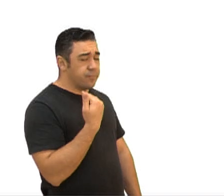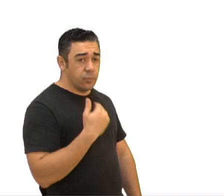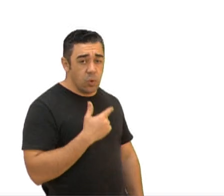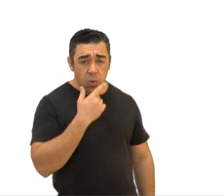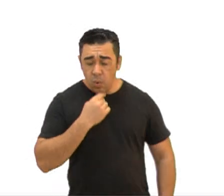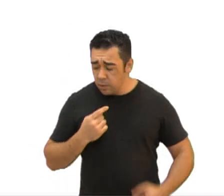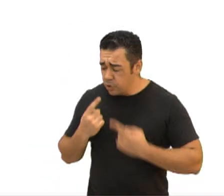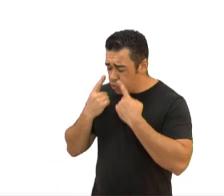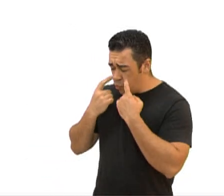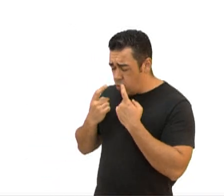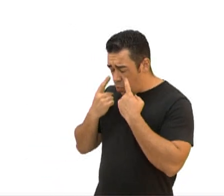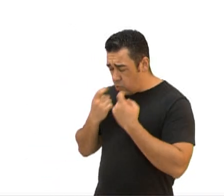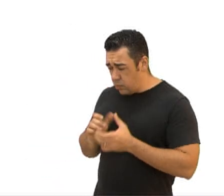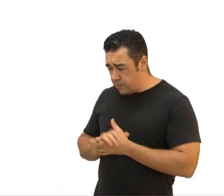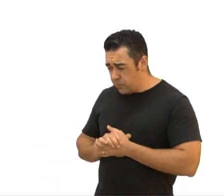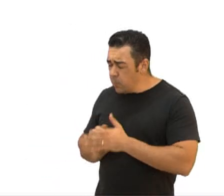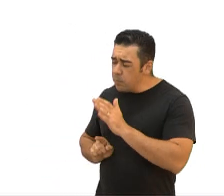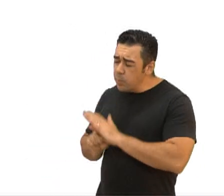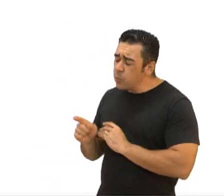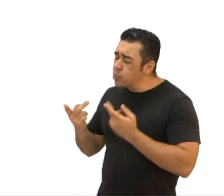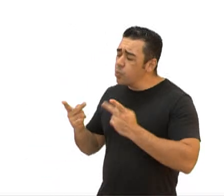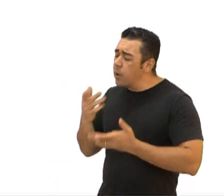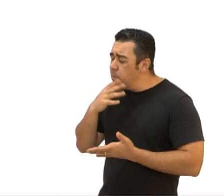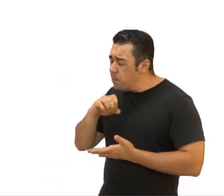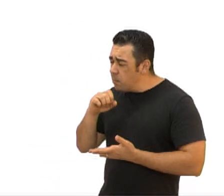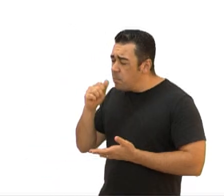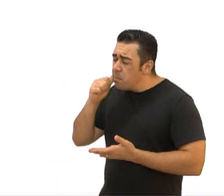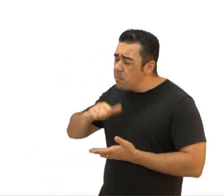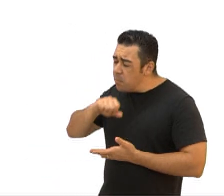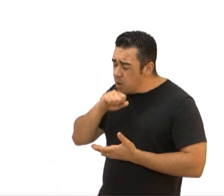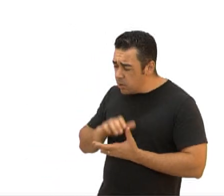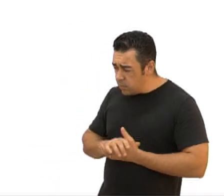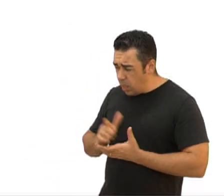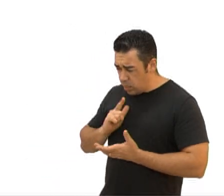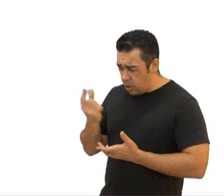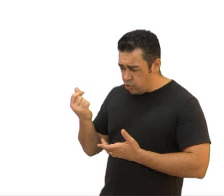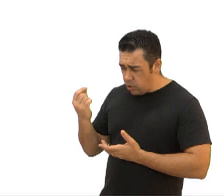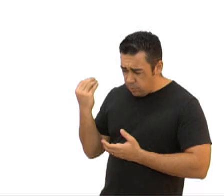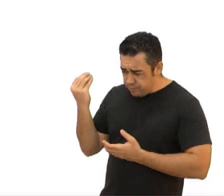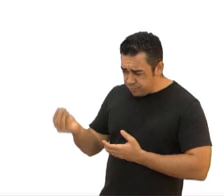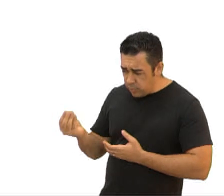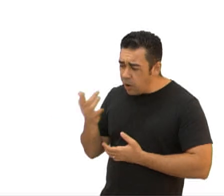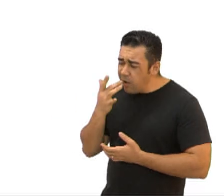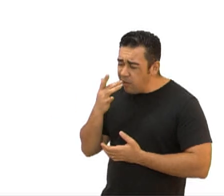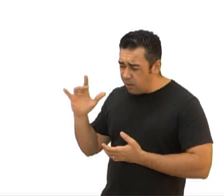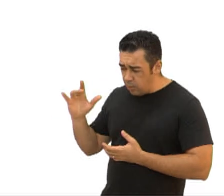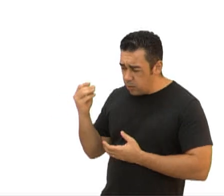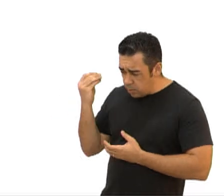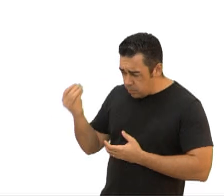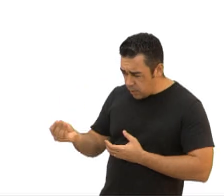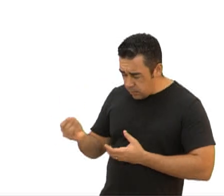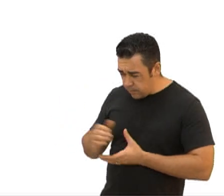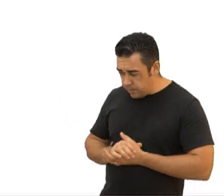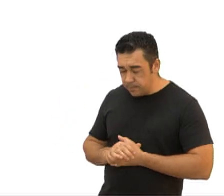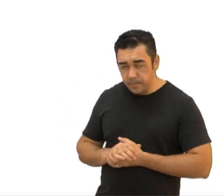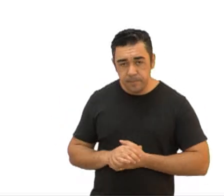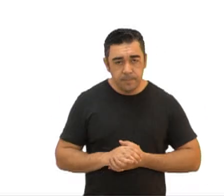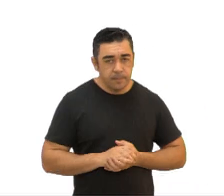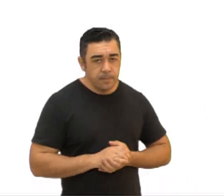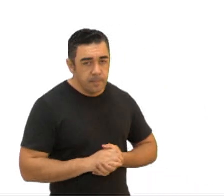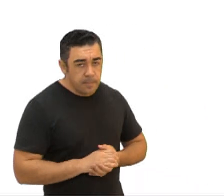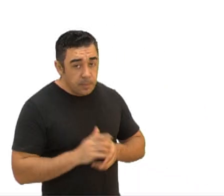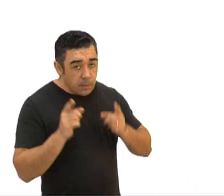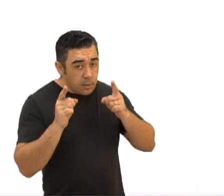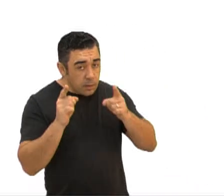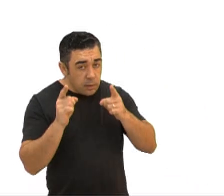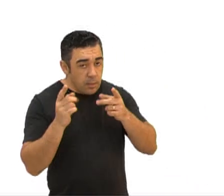sua mãe, como está? Tenho aqui algumas moedas de ouro para ela, disse o mercador. Então percebam que